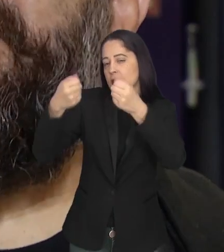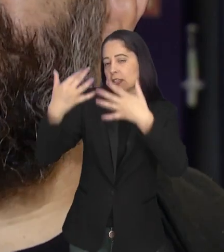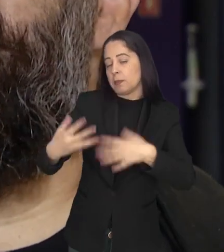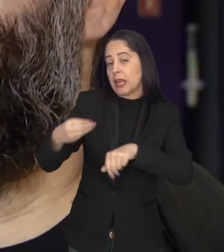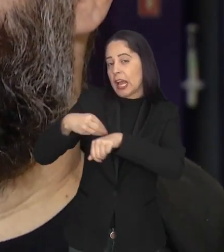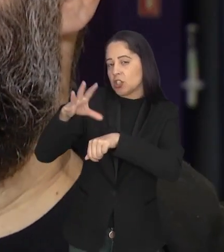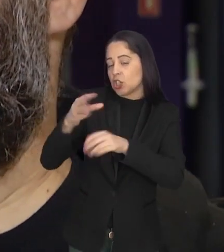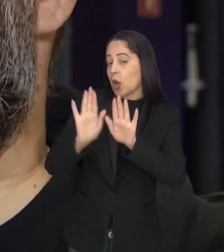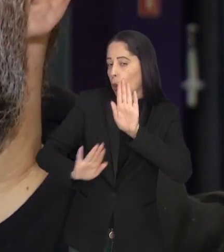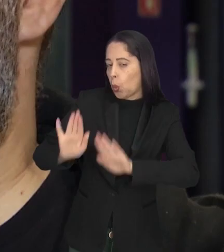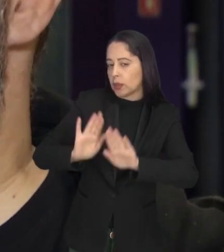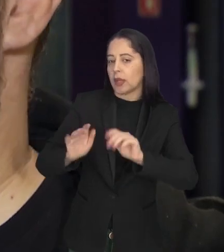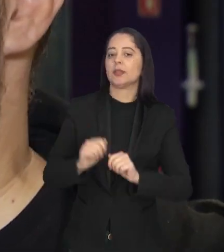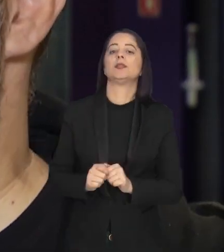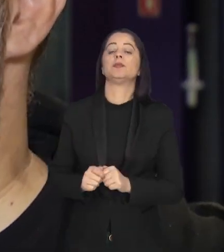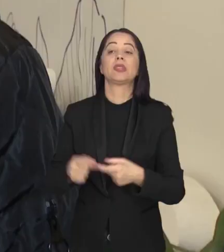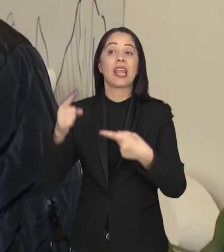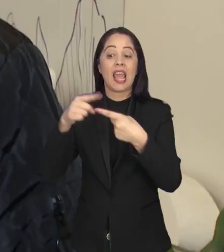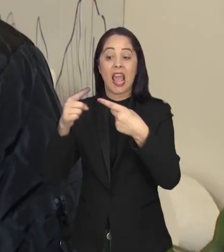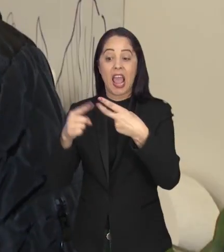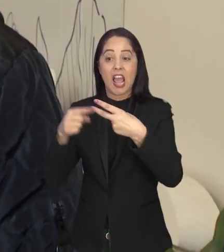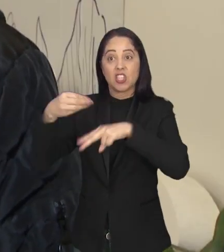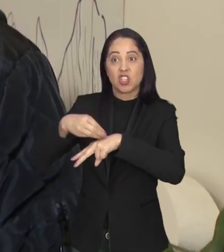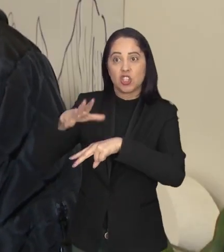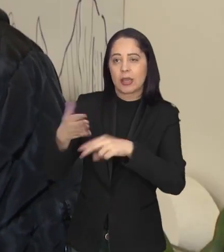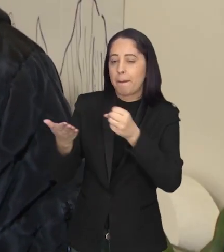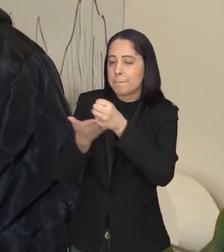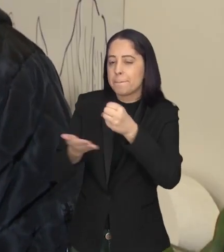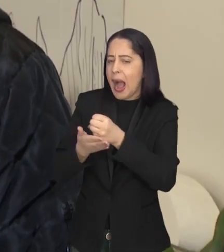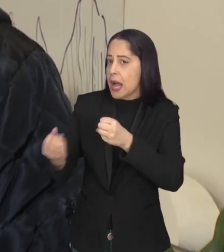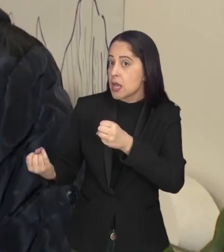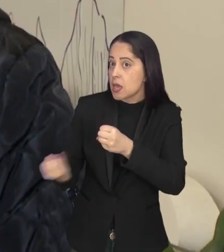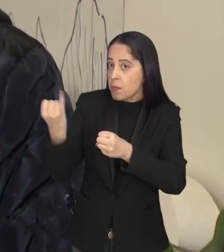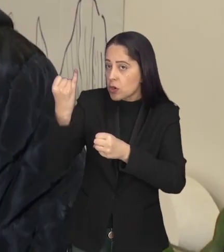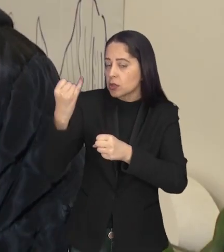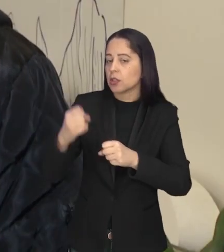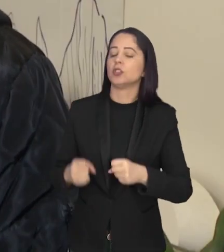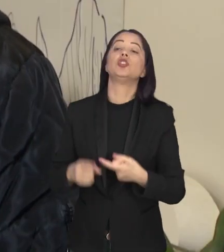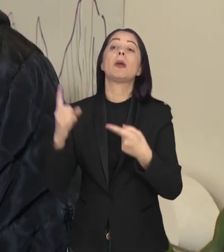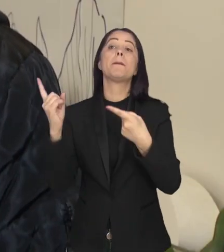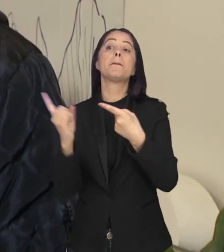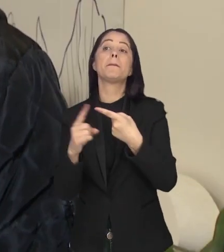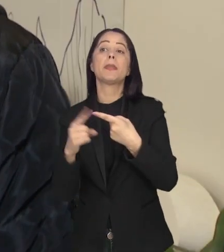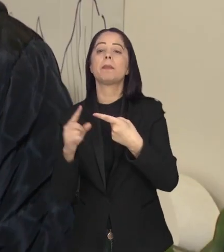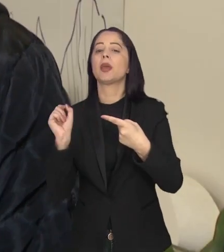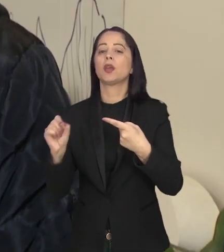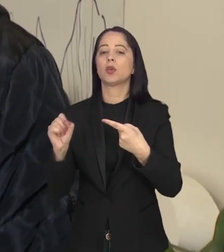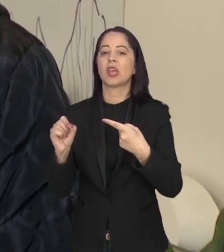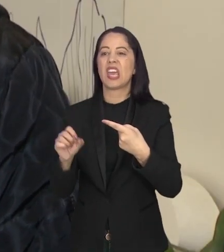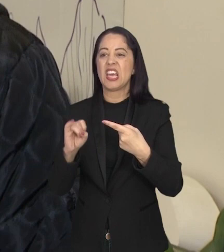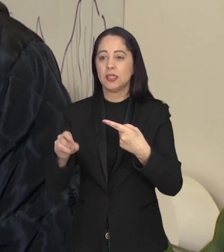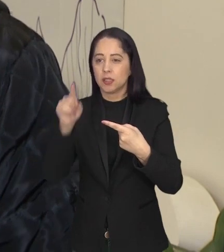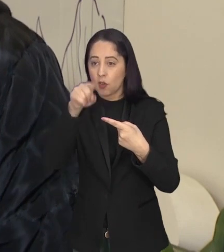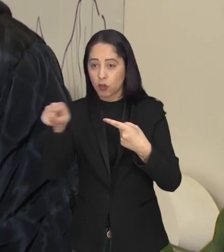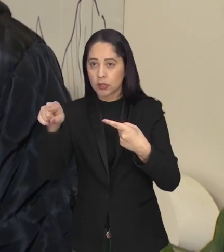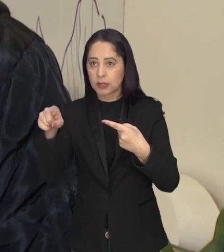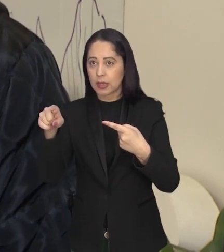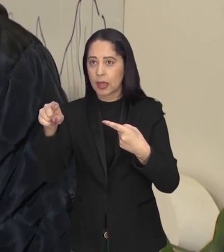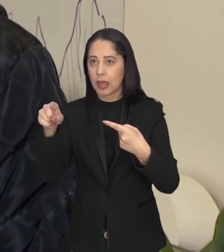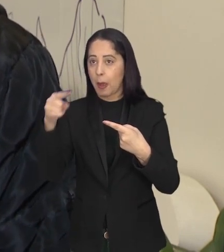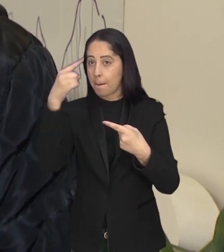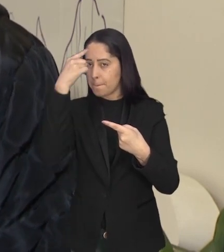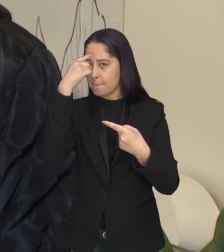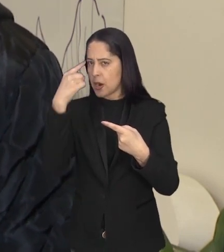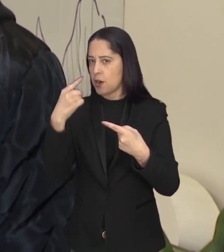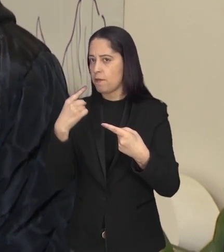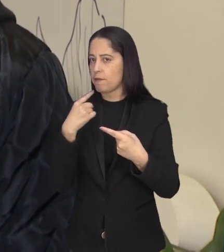o especialista traz outros cuidados. Bem, nós temos duas dicas básicas que são extremamente importantes. A primeira delas é, se você tem um